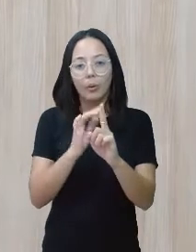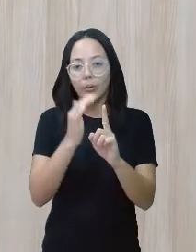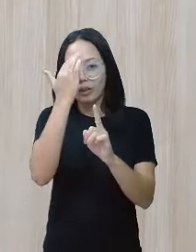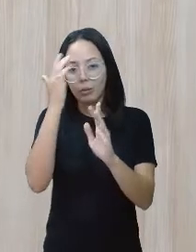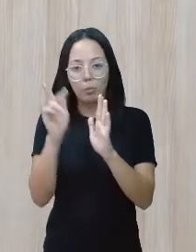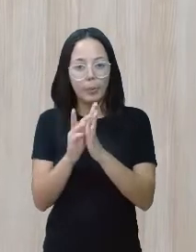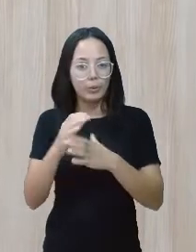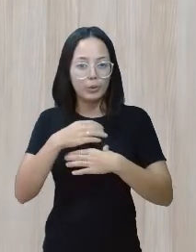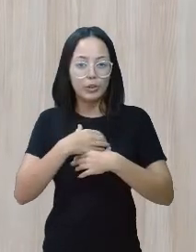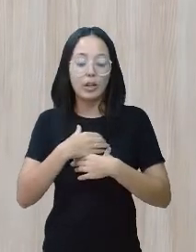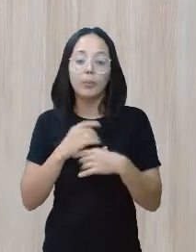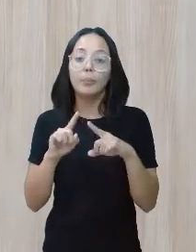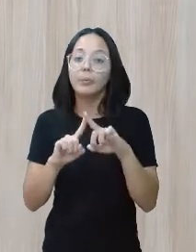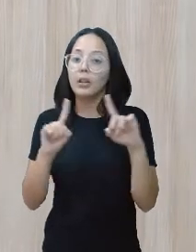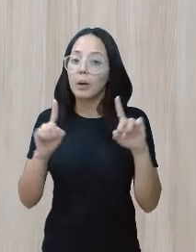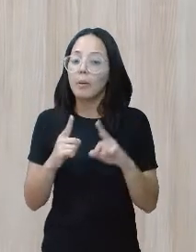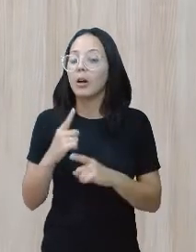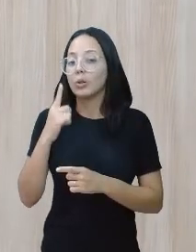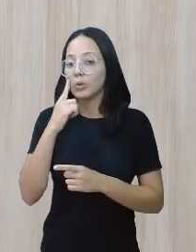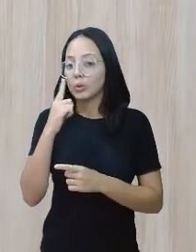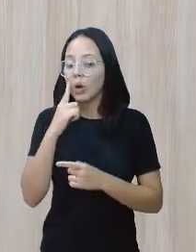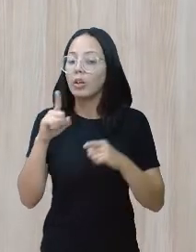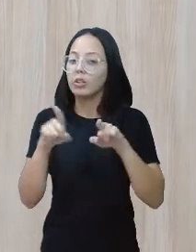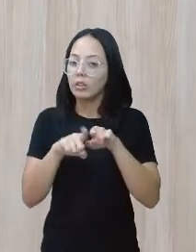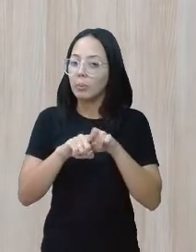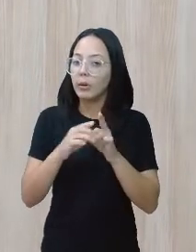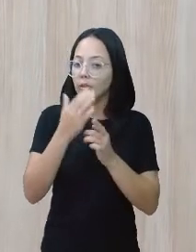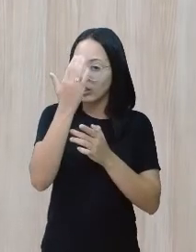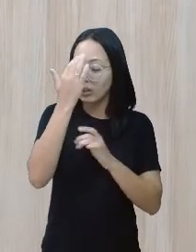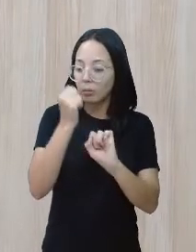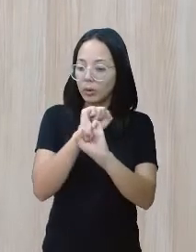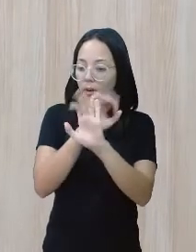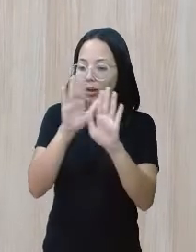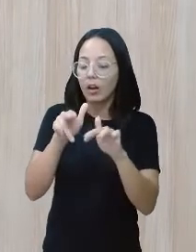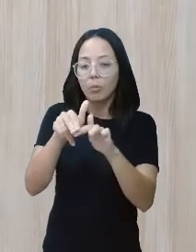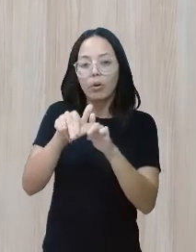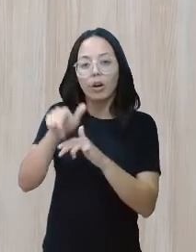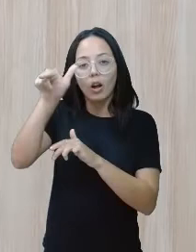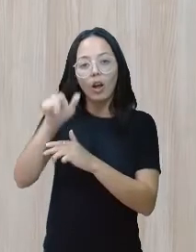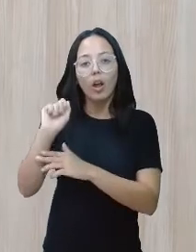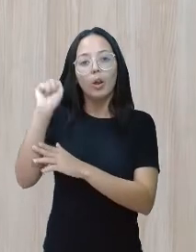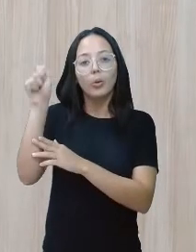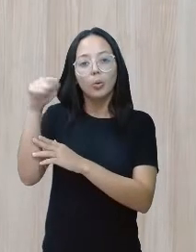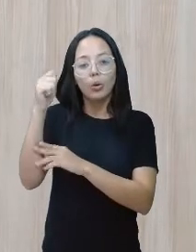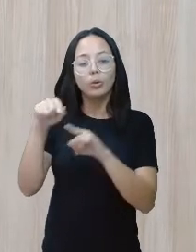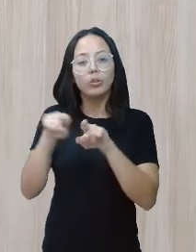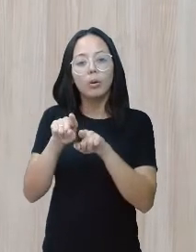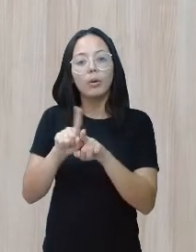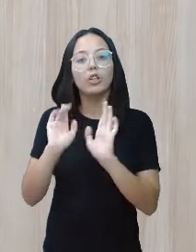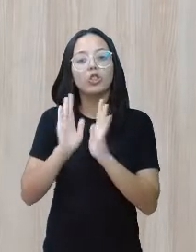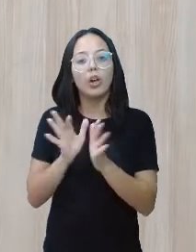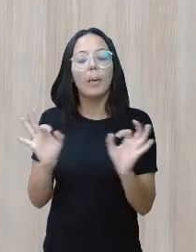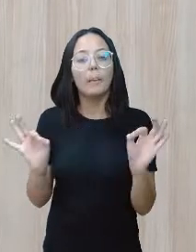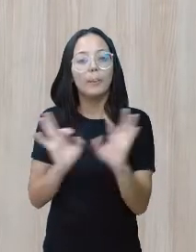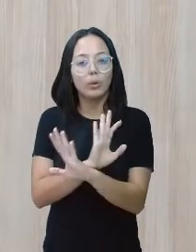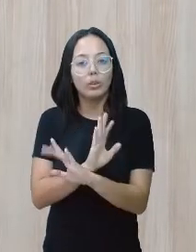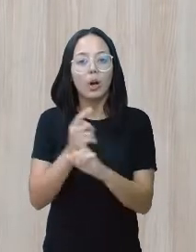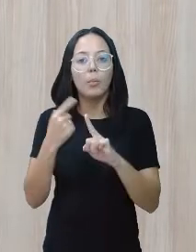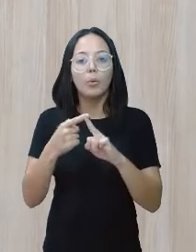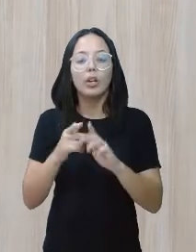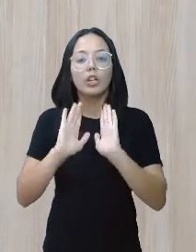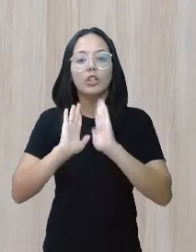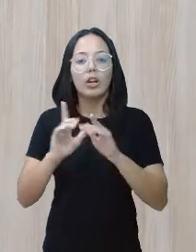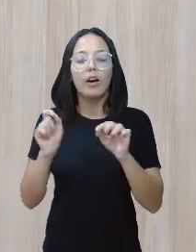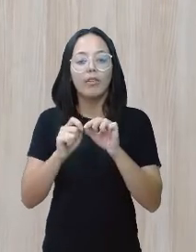jeito, mas a interpretação que é dada pelo ator nos vem pronta. Ele já fez